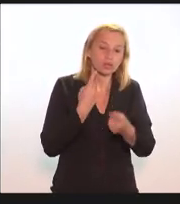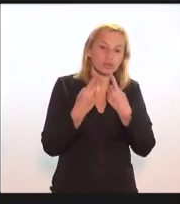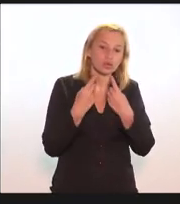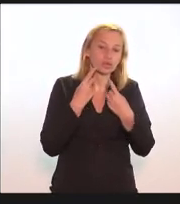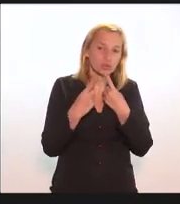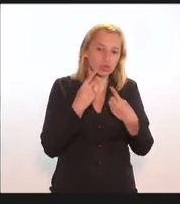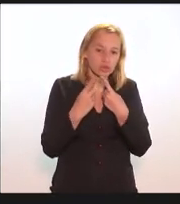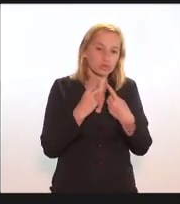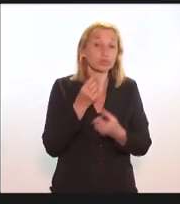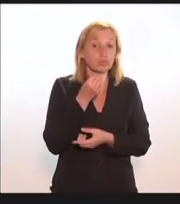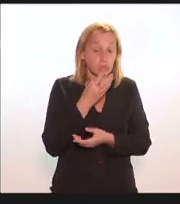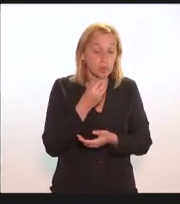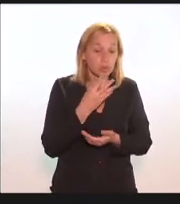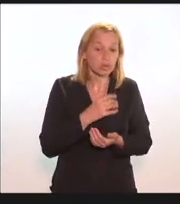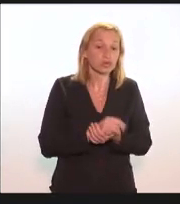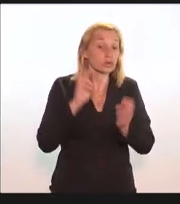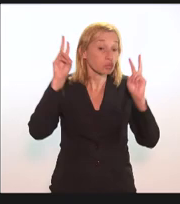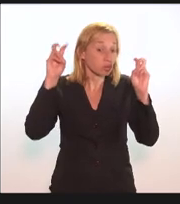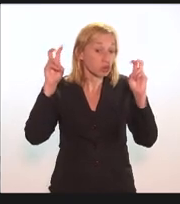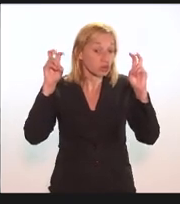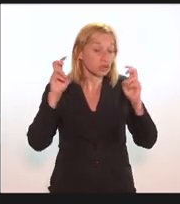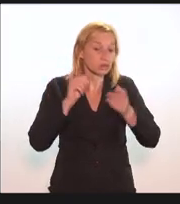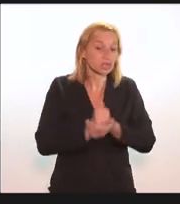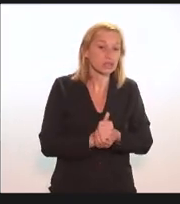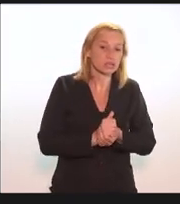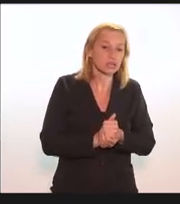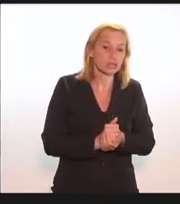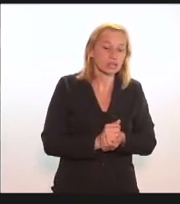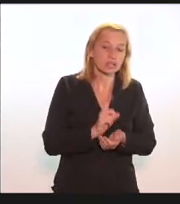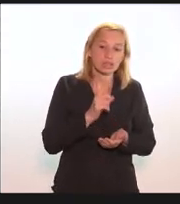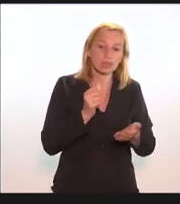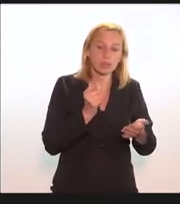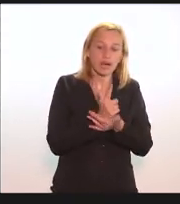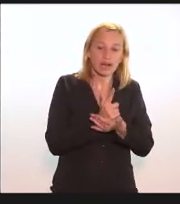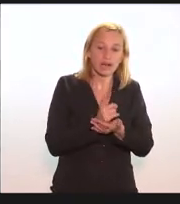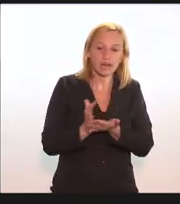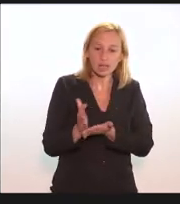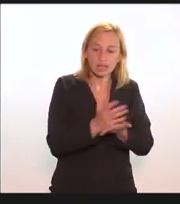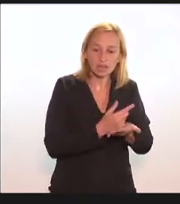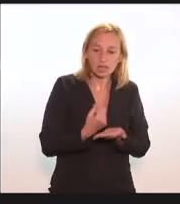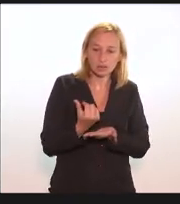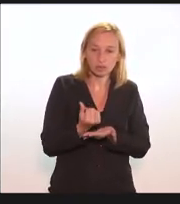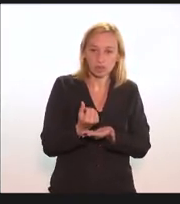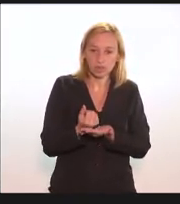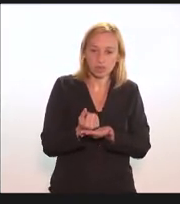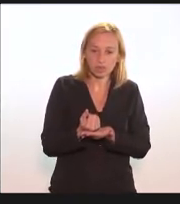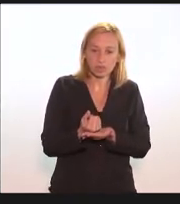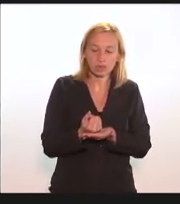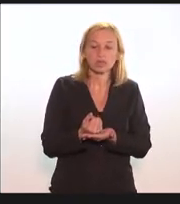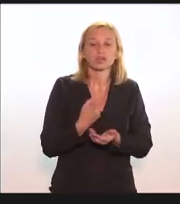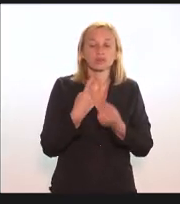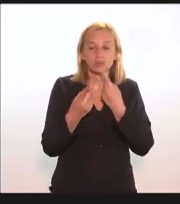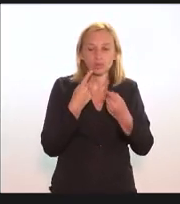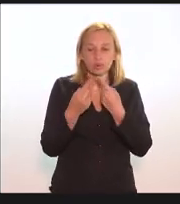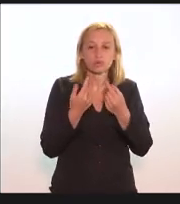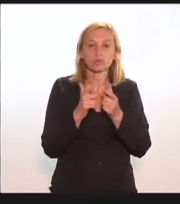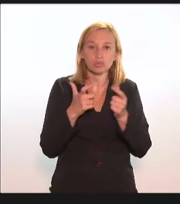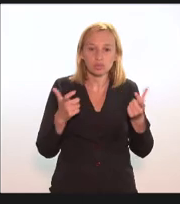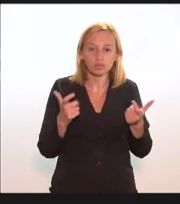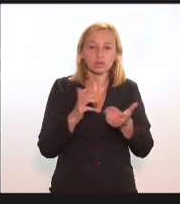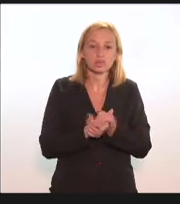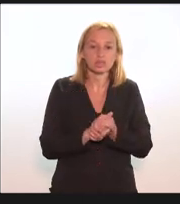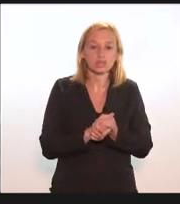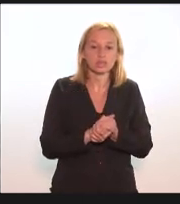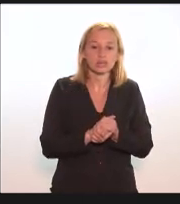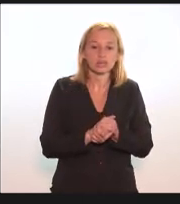muito acalorado sobre a questão das isenções tributárias. Um debate muito acalorado e, como todo debate acalorado, ele